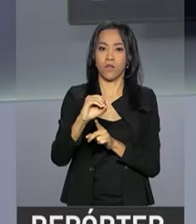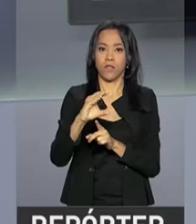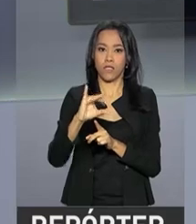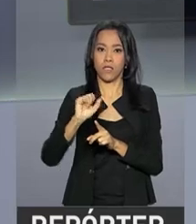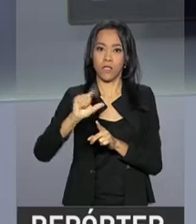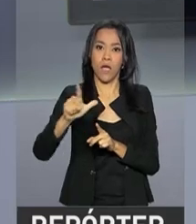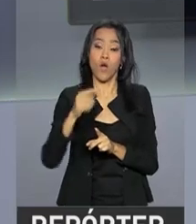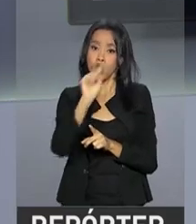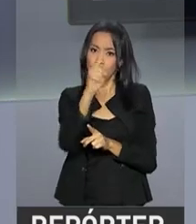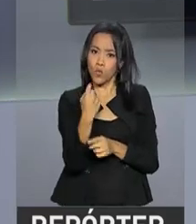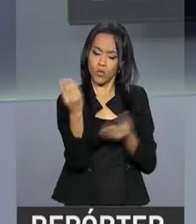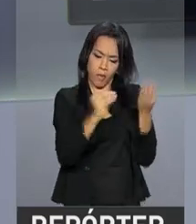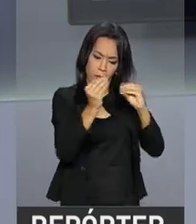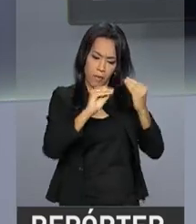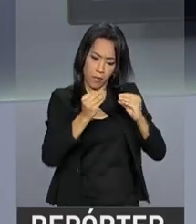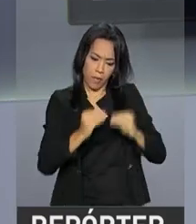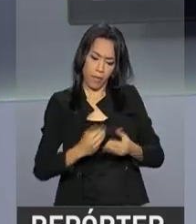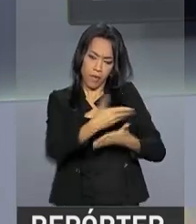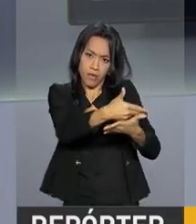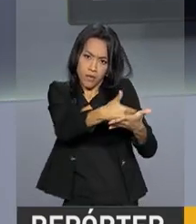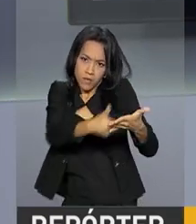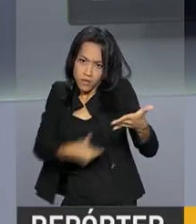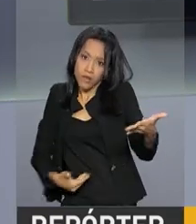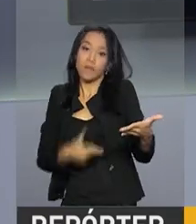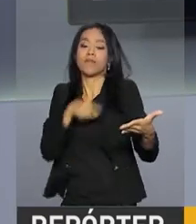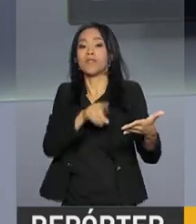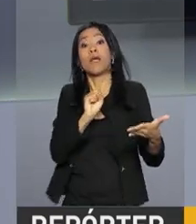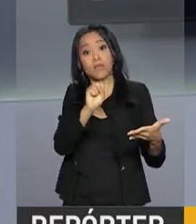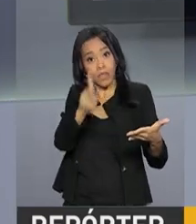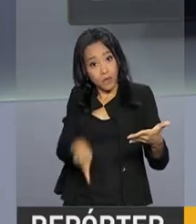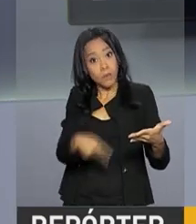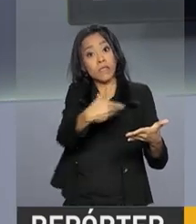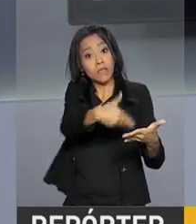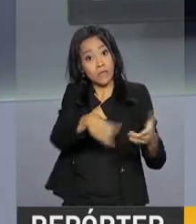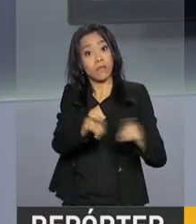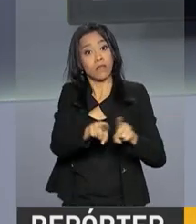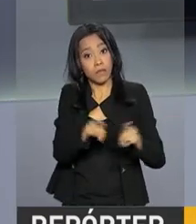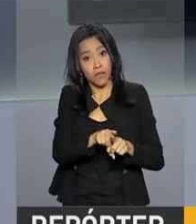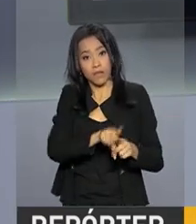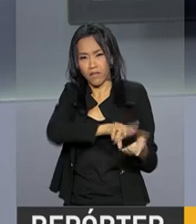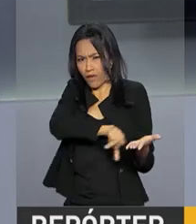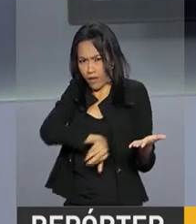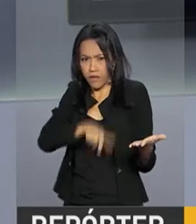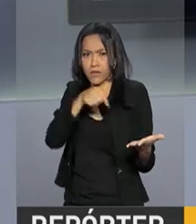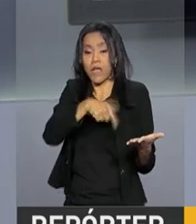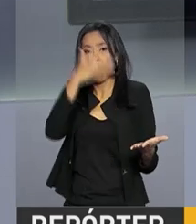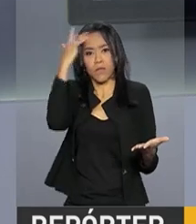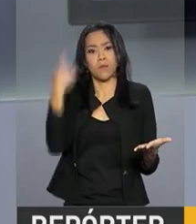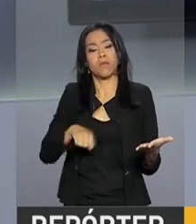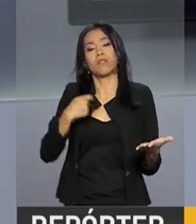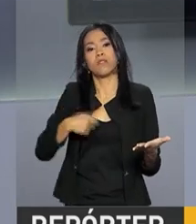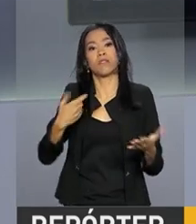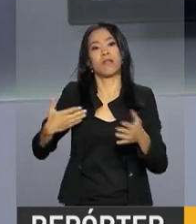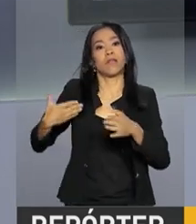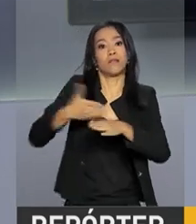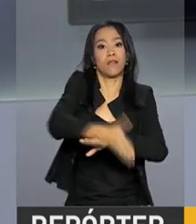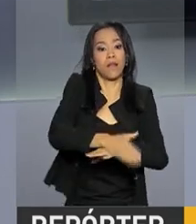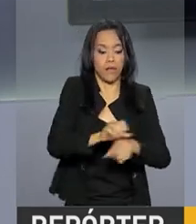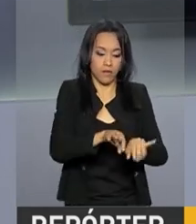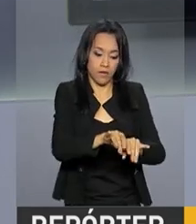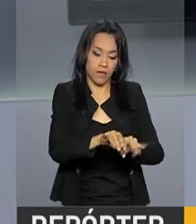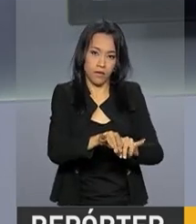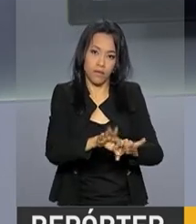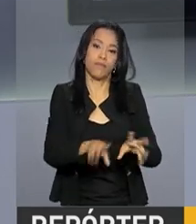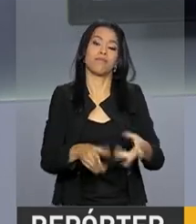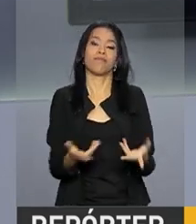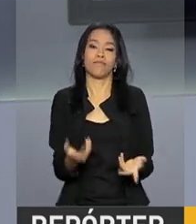as contribuições fiscais, trabalhistas e previdenciárias. Para a emissão da guia unificada, o empregador deve acessar a página do E-Social